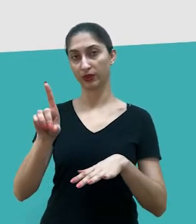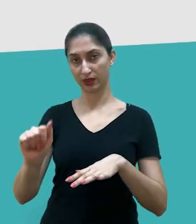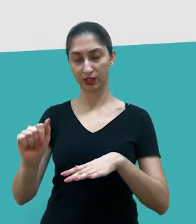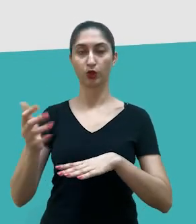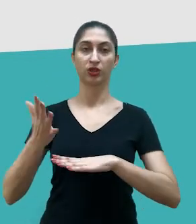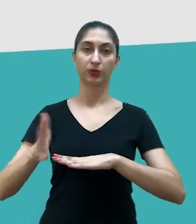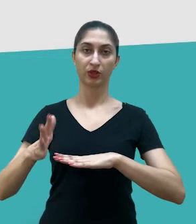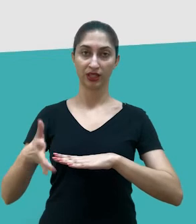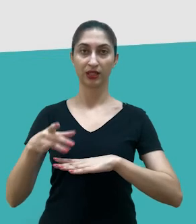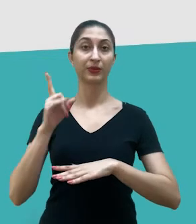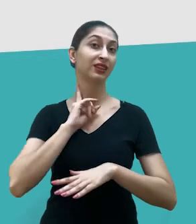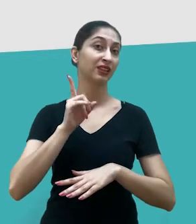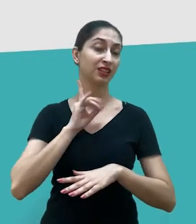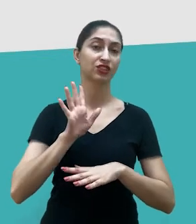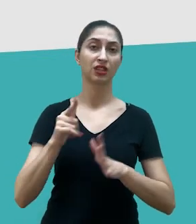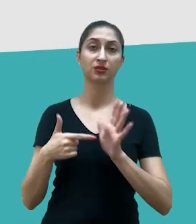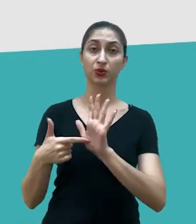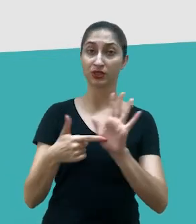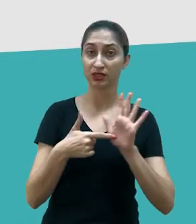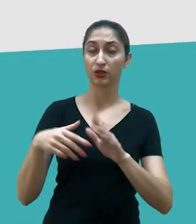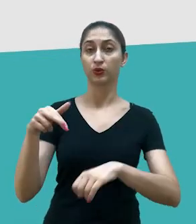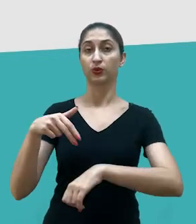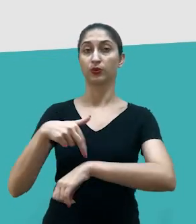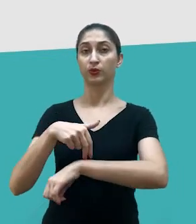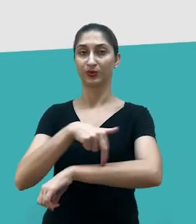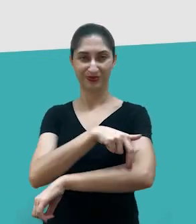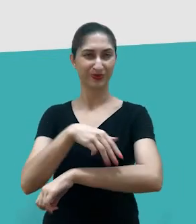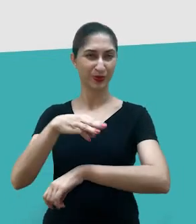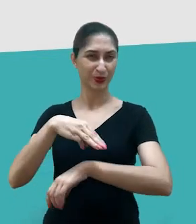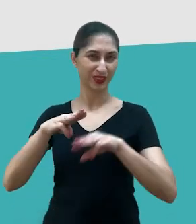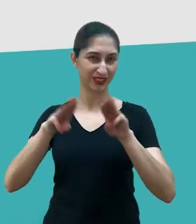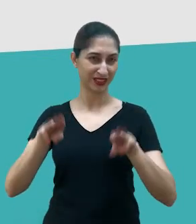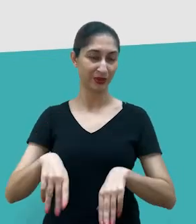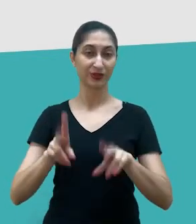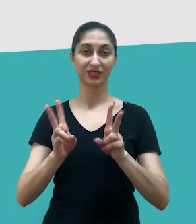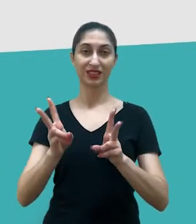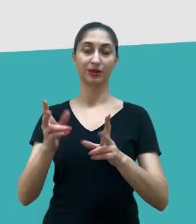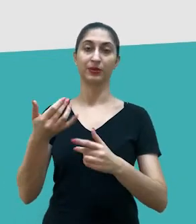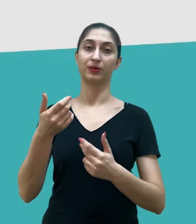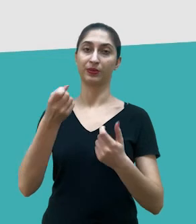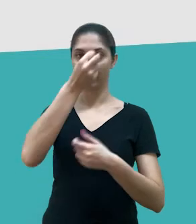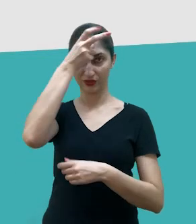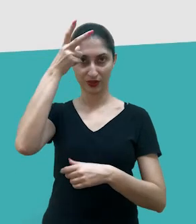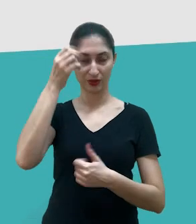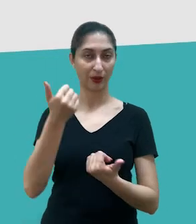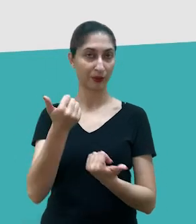Mineira. Nós já fizemos várias exposições no Museu da Moda, né, sempre apoiados aí pela prefeitura.